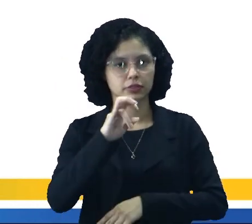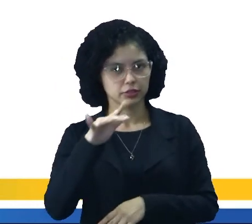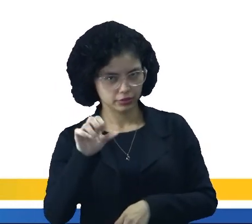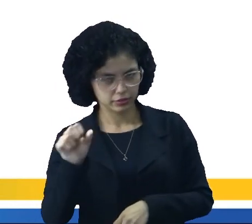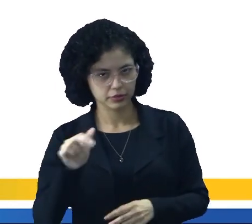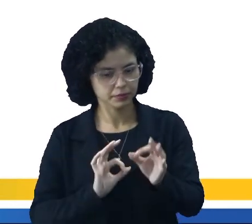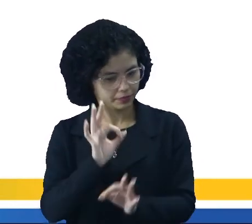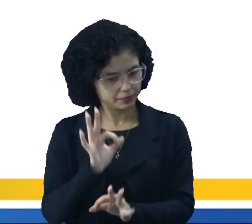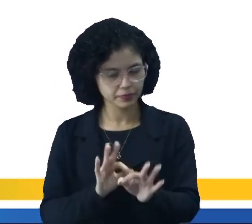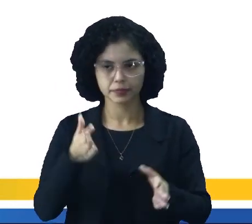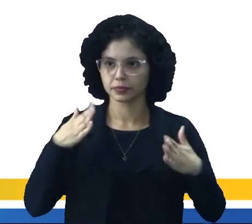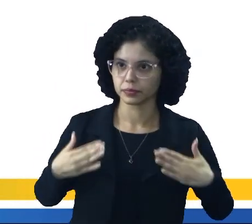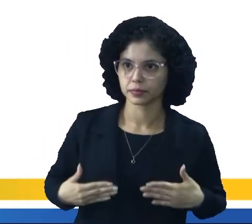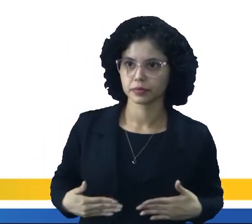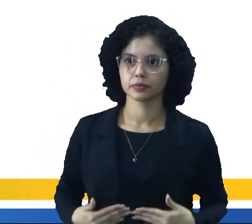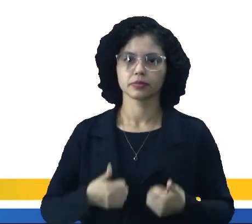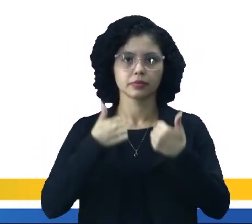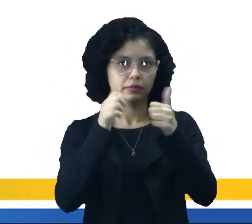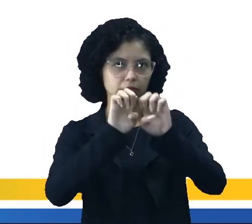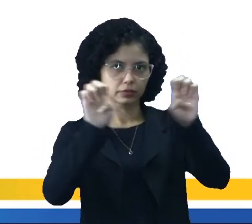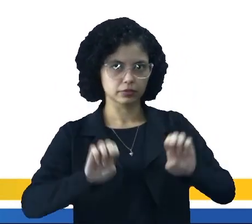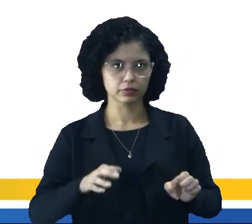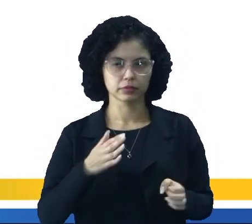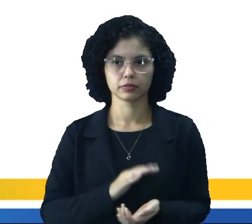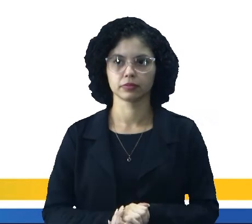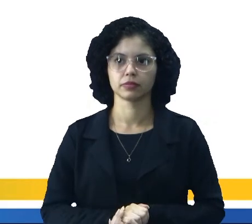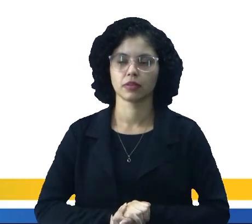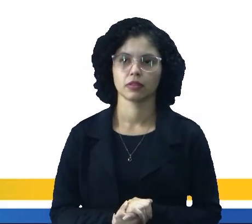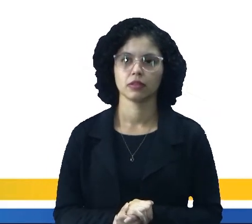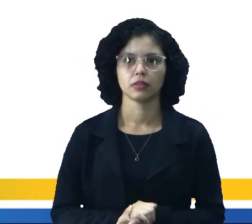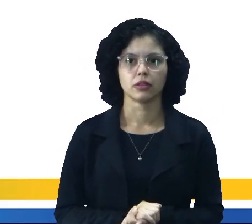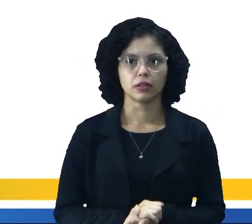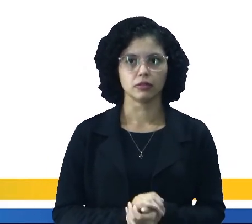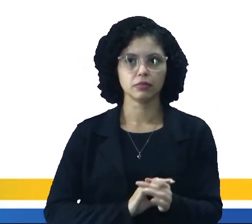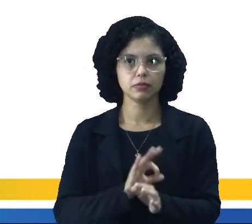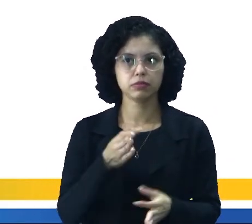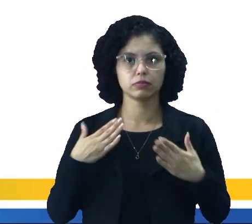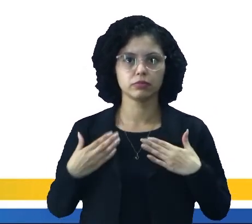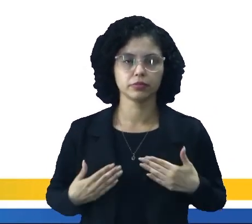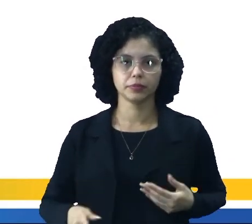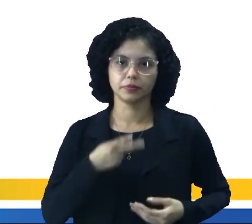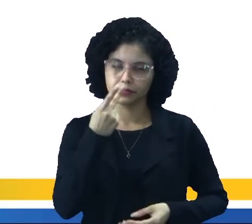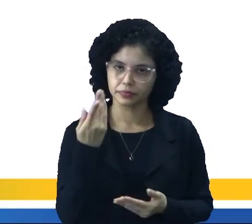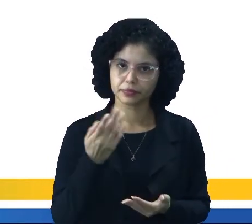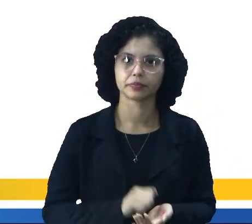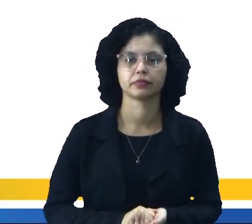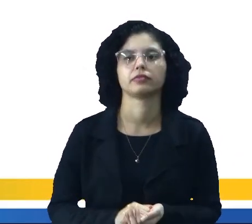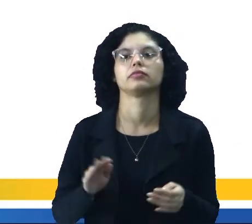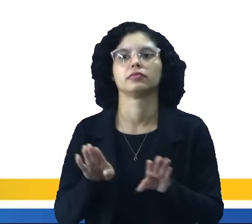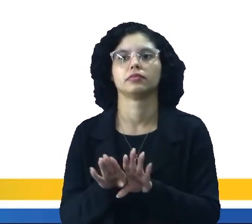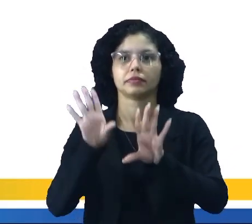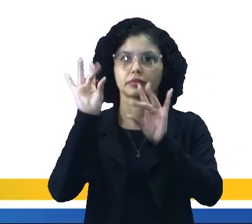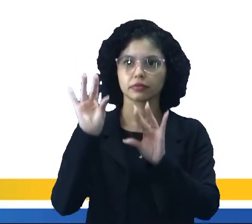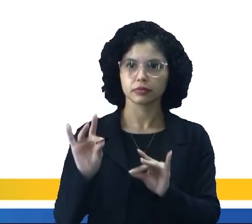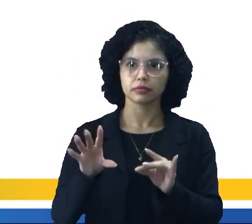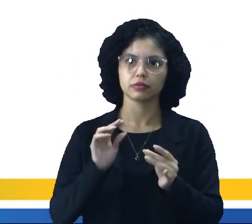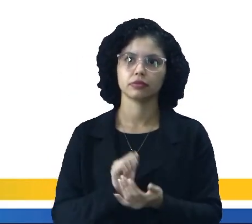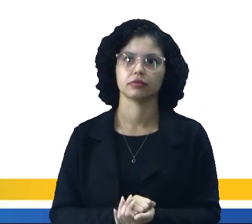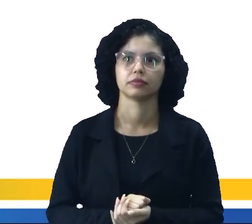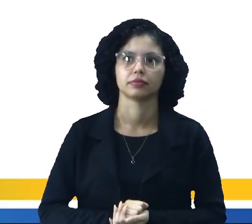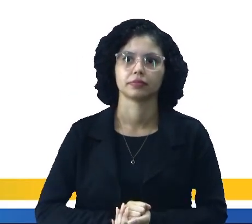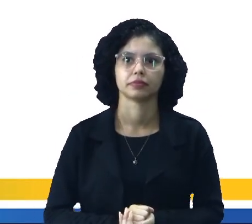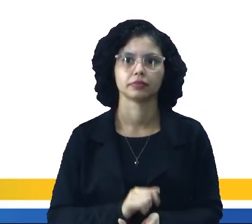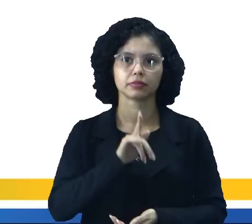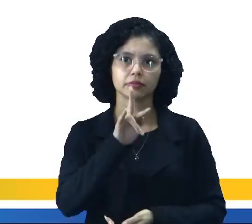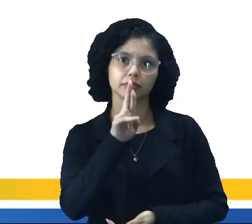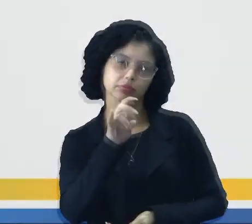porque a gente está se preparando corporalmente, né? A estrutura física. Que é o preparo corporal, como a gente mencionou, e como estrela dessa aula,